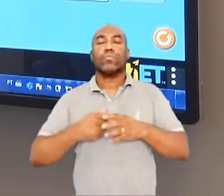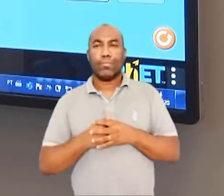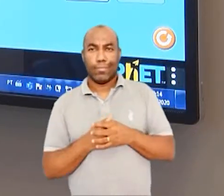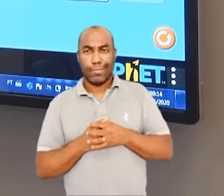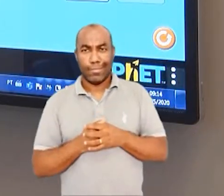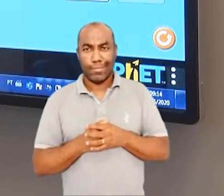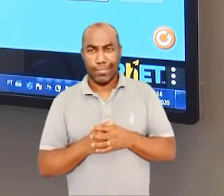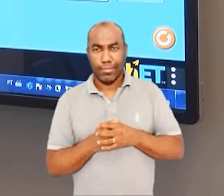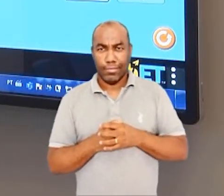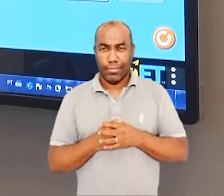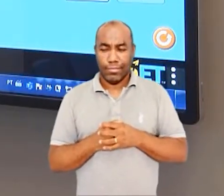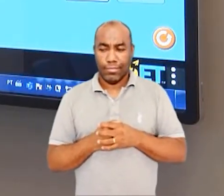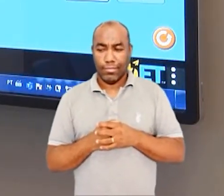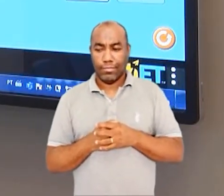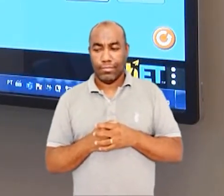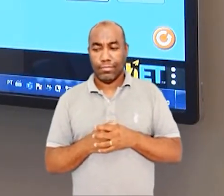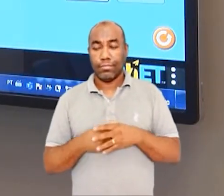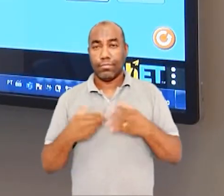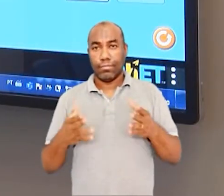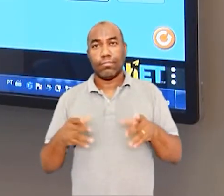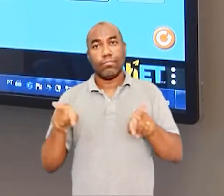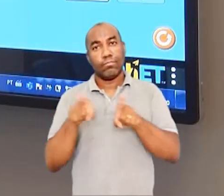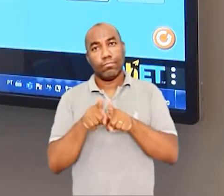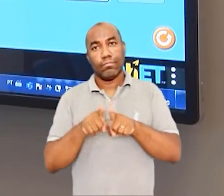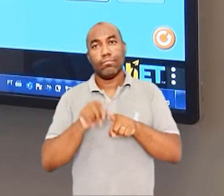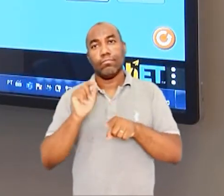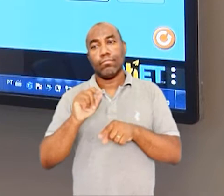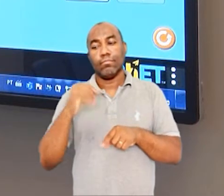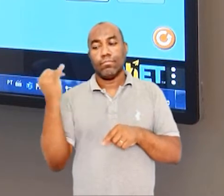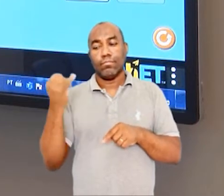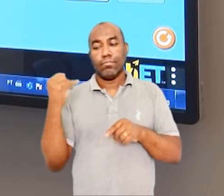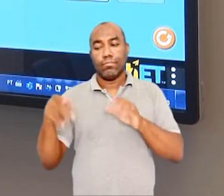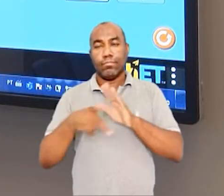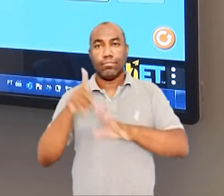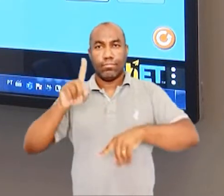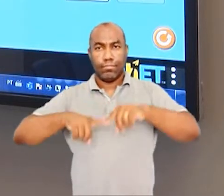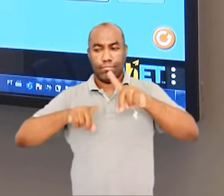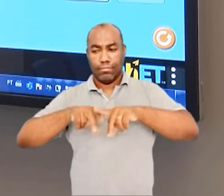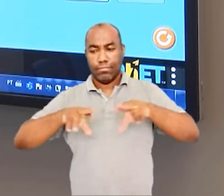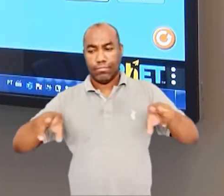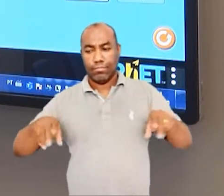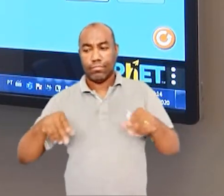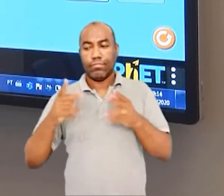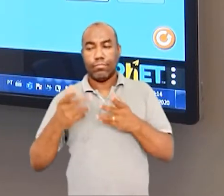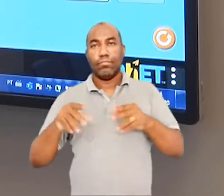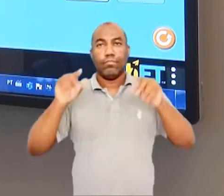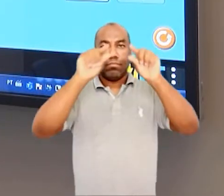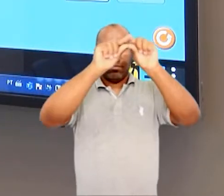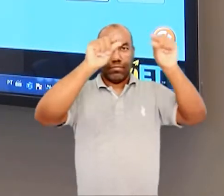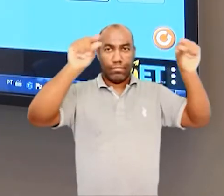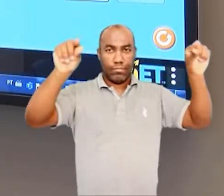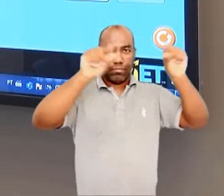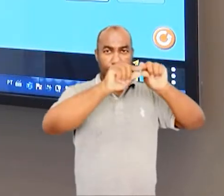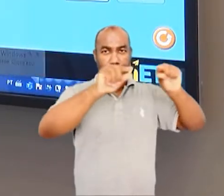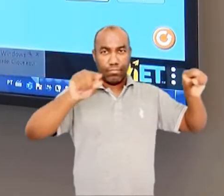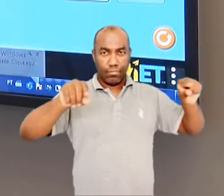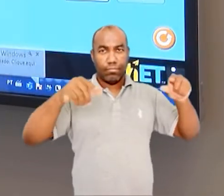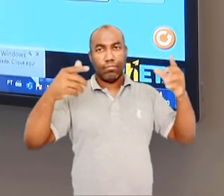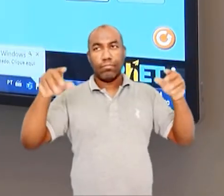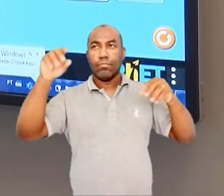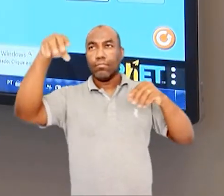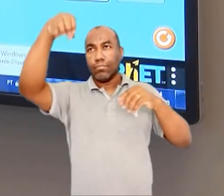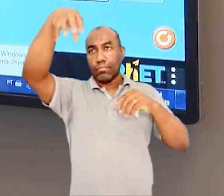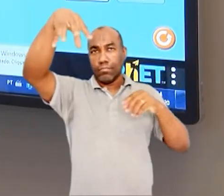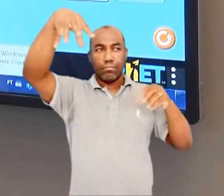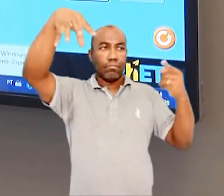Luz. Luz é uma das propriedades físicas da matéria. Então nós temos o condutor, um segundo condutor. Para eu